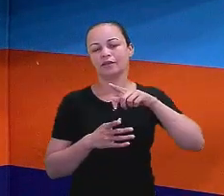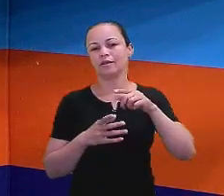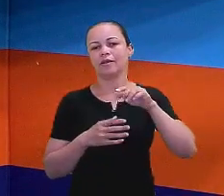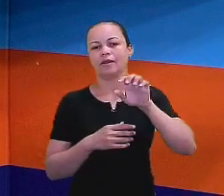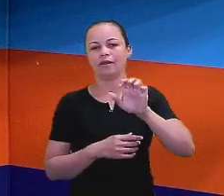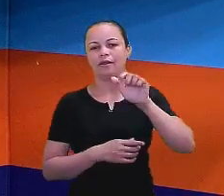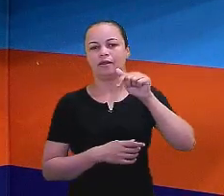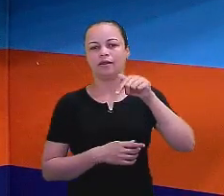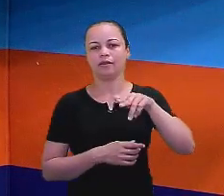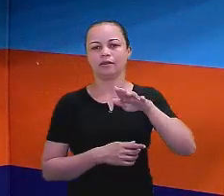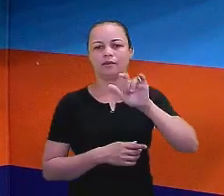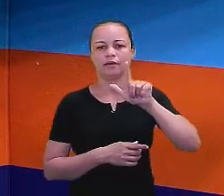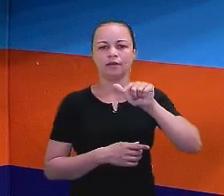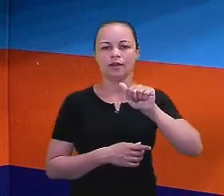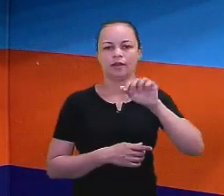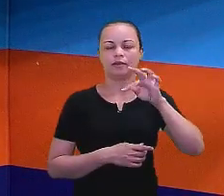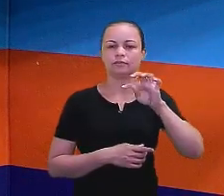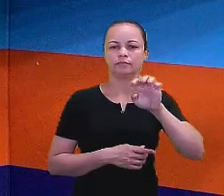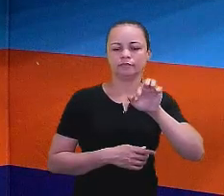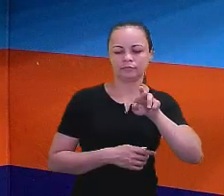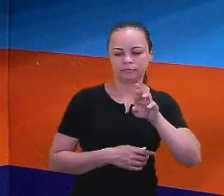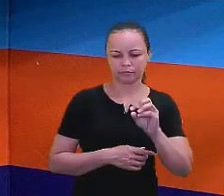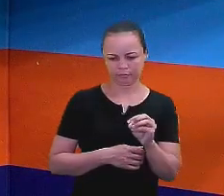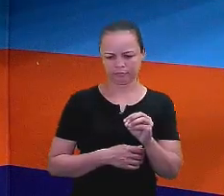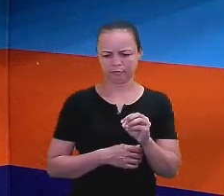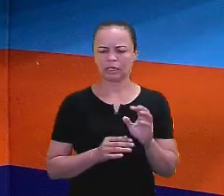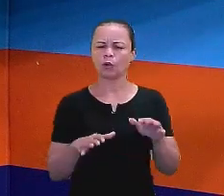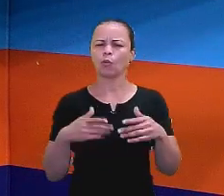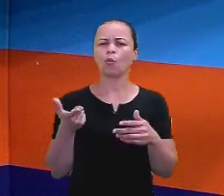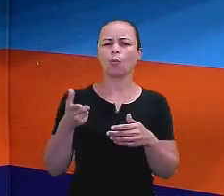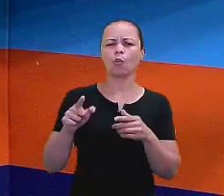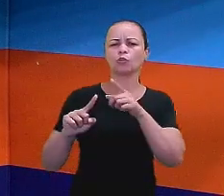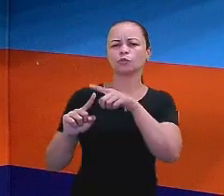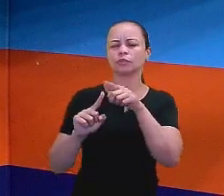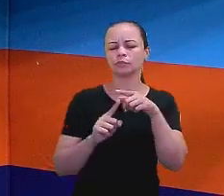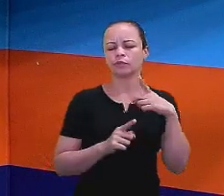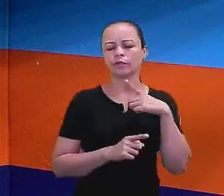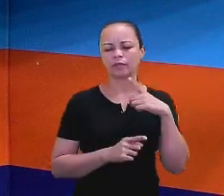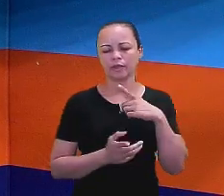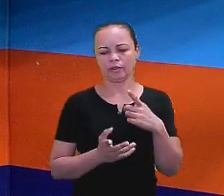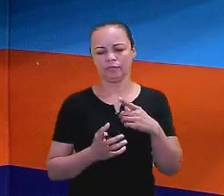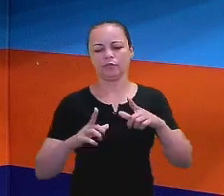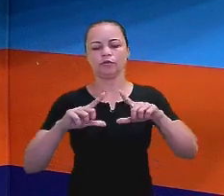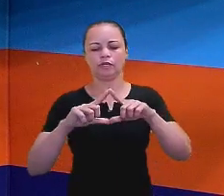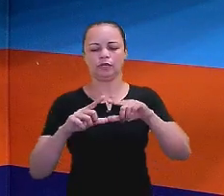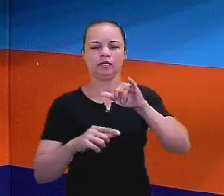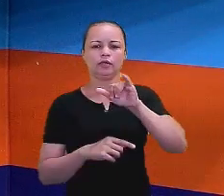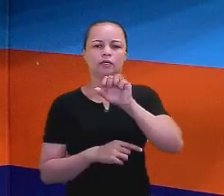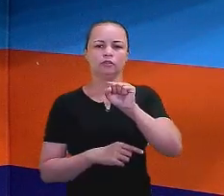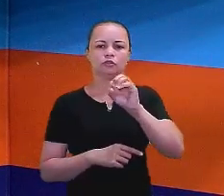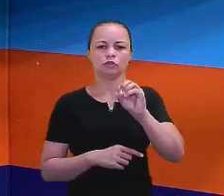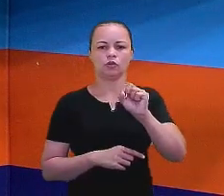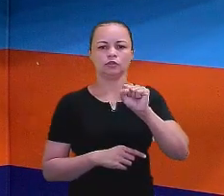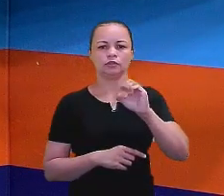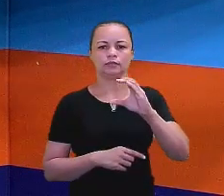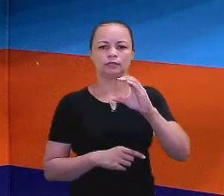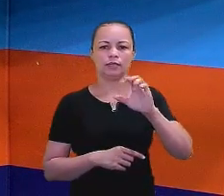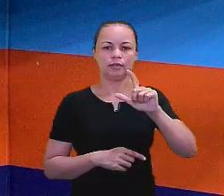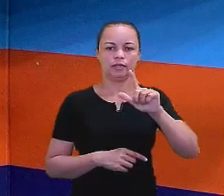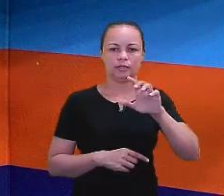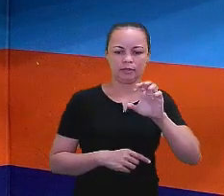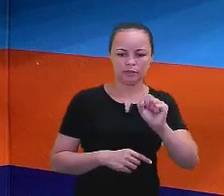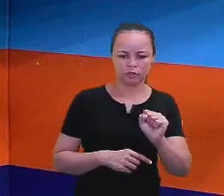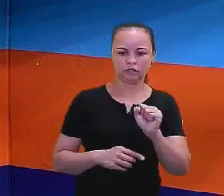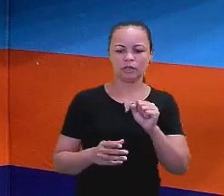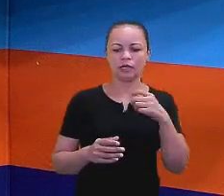quais são os outros tipos de triângulo que a gente tem? Isósceles. Um triângulo é isósceles, né? Quando a gente encontra